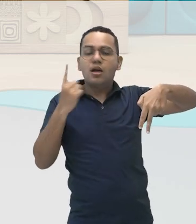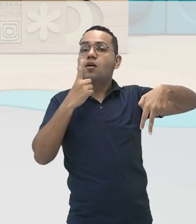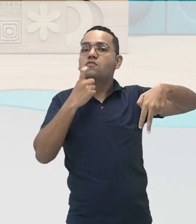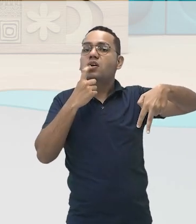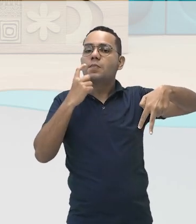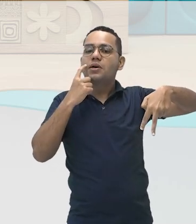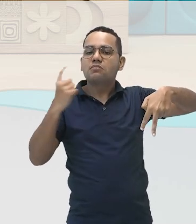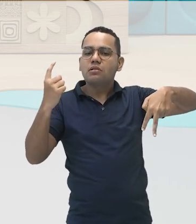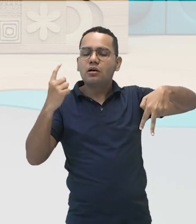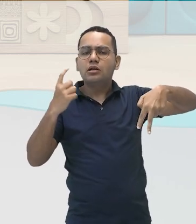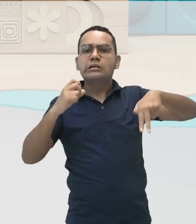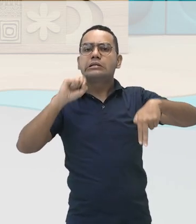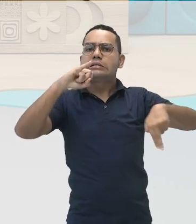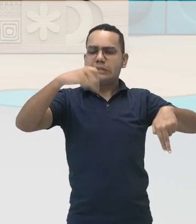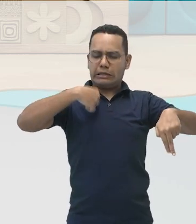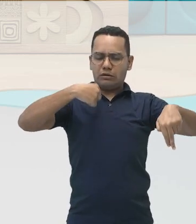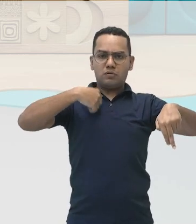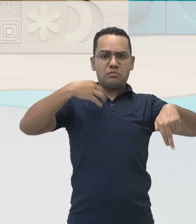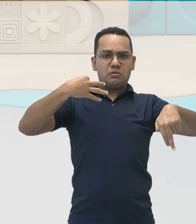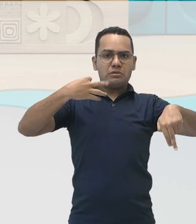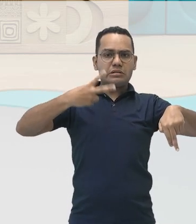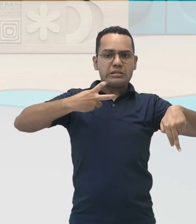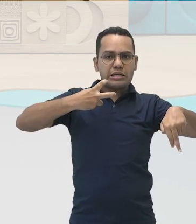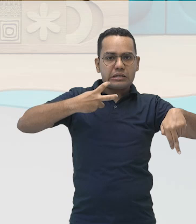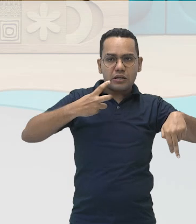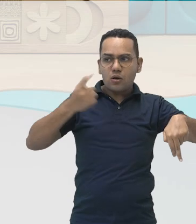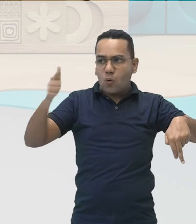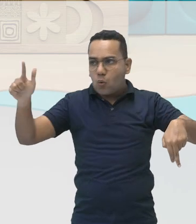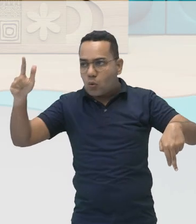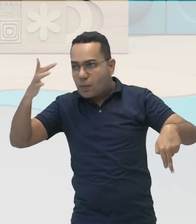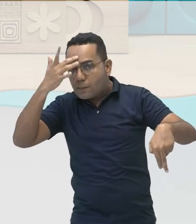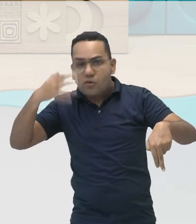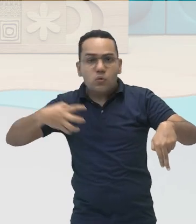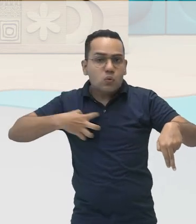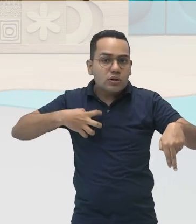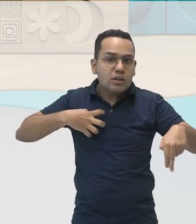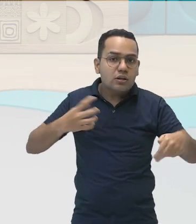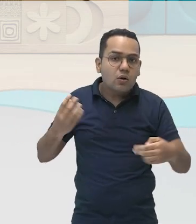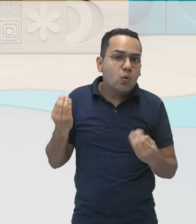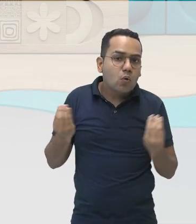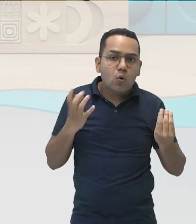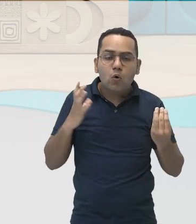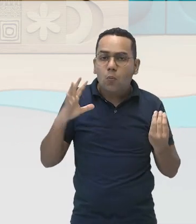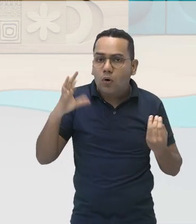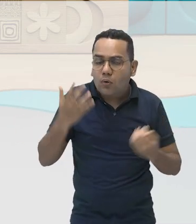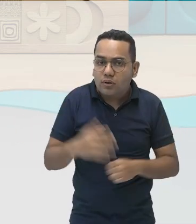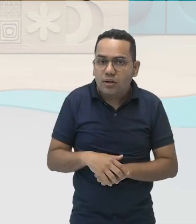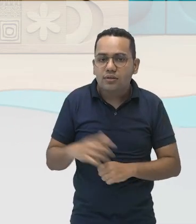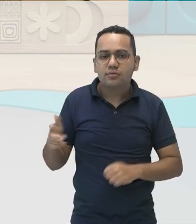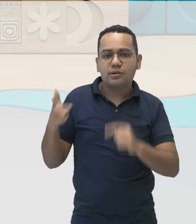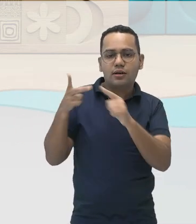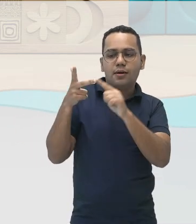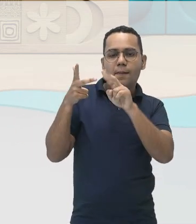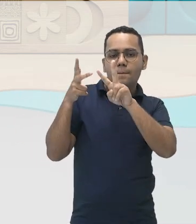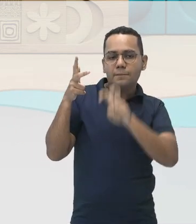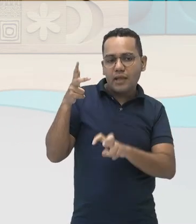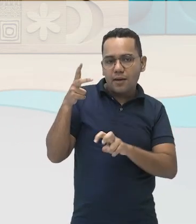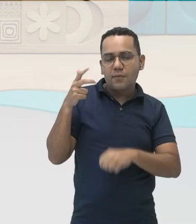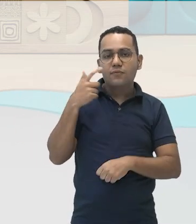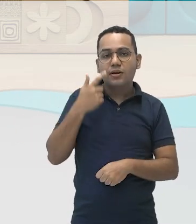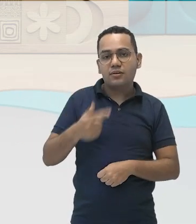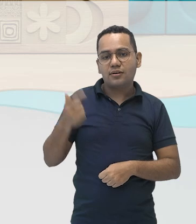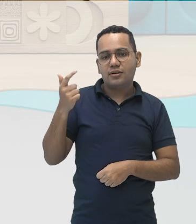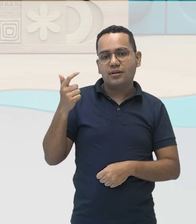mesmo tenha câimbras? Vamos ver aqui os primeiros socorros. Primeiro de tudo, alongamento imediato. O músculo ele